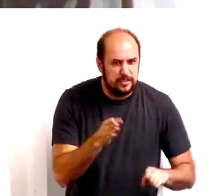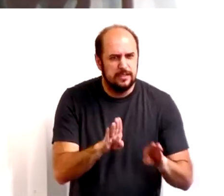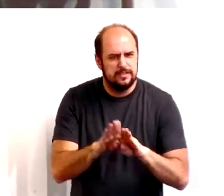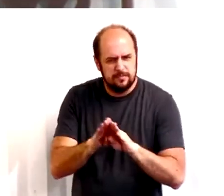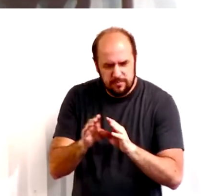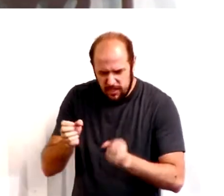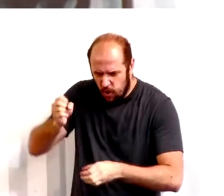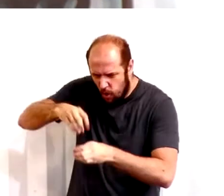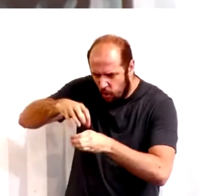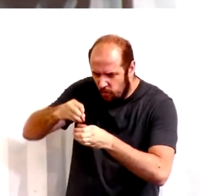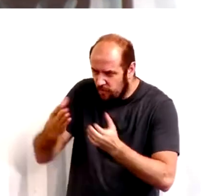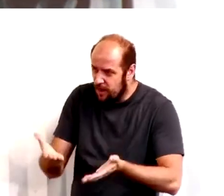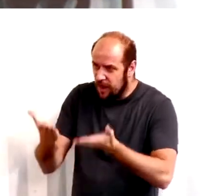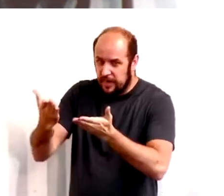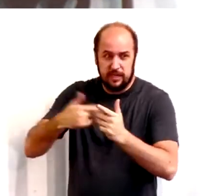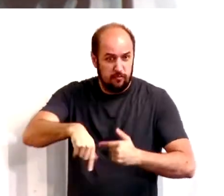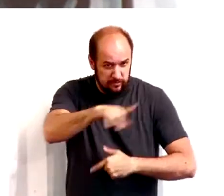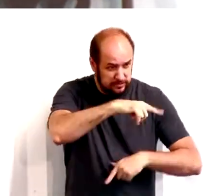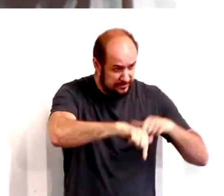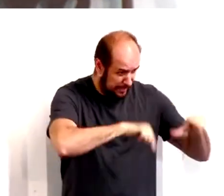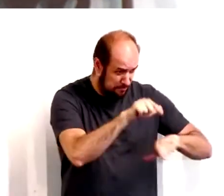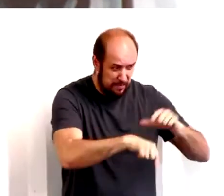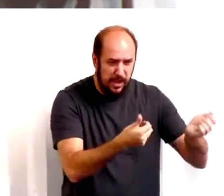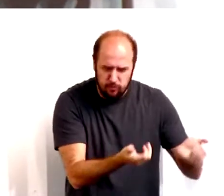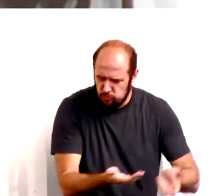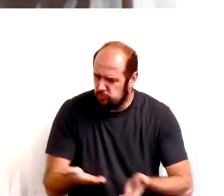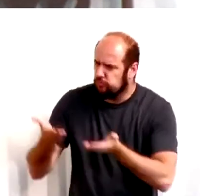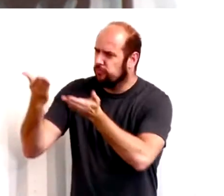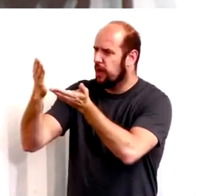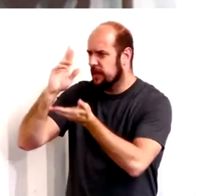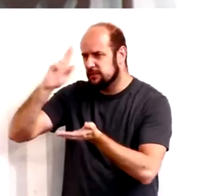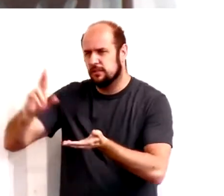ofereçam essa oferta de serviço a Ele.